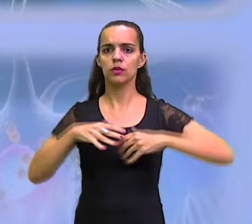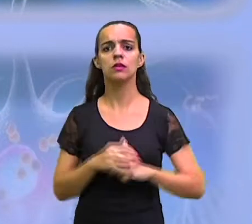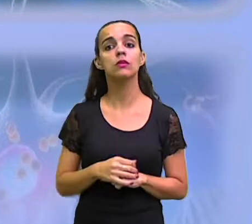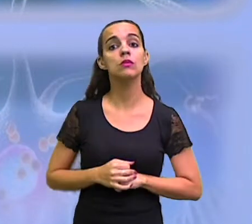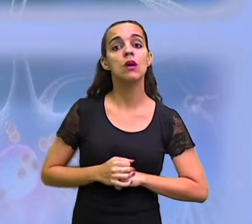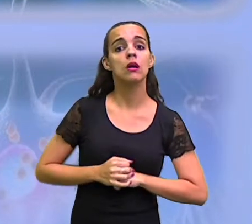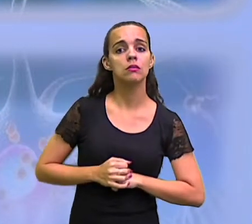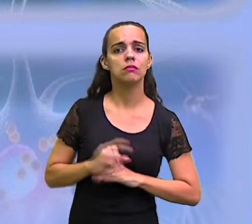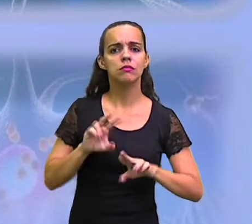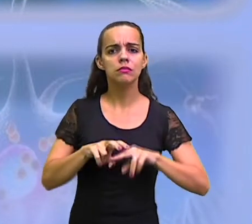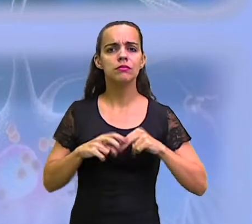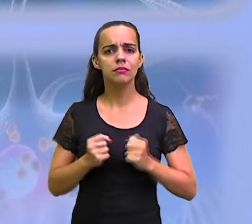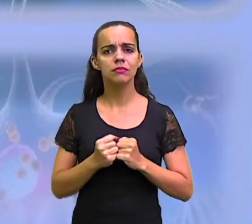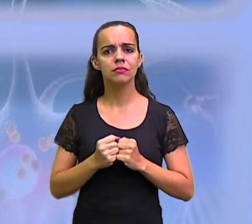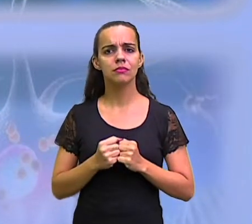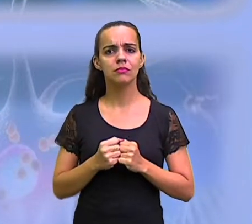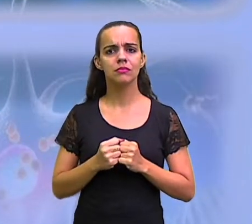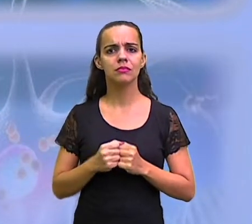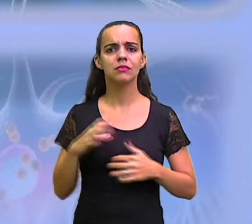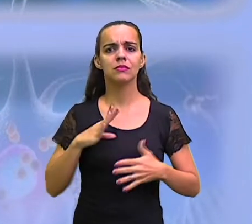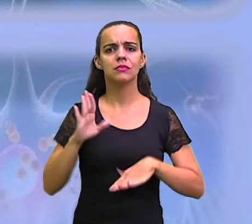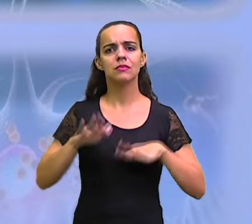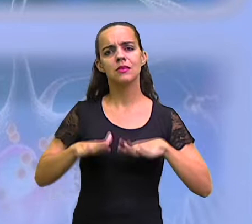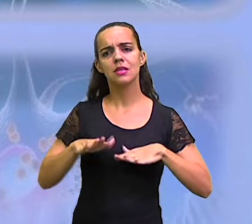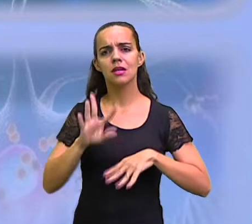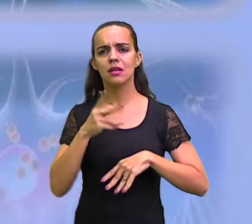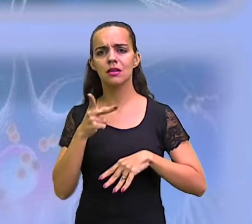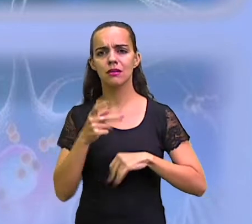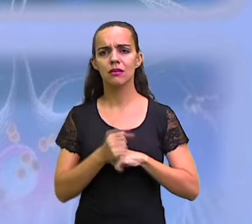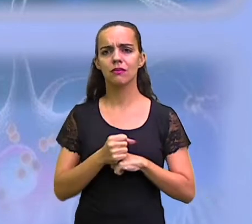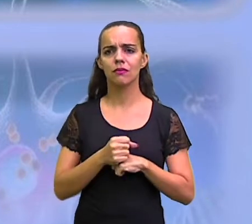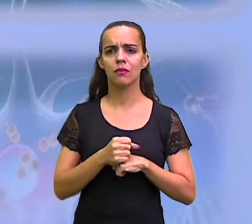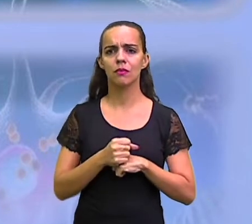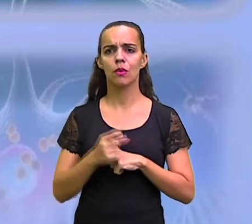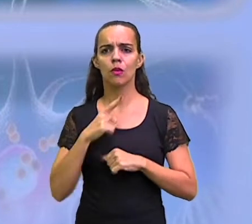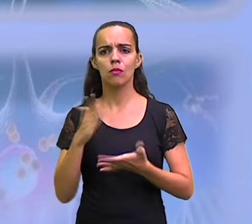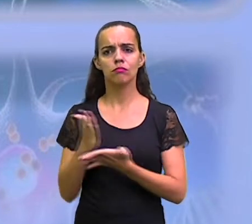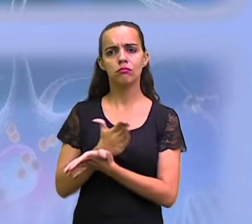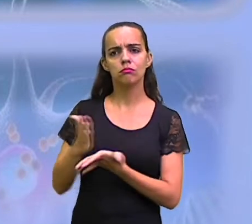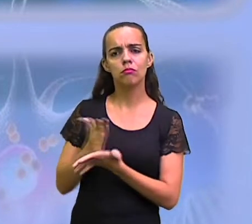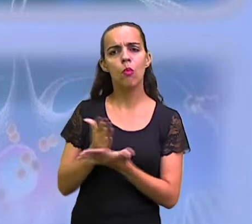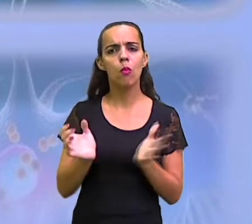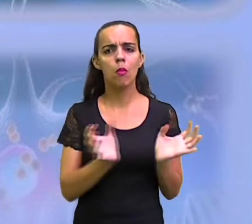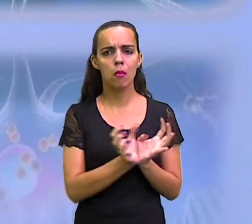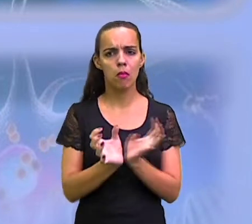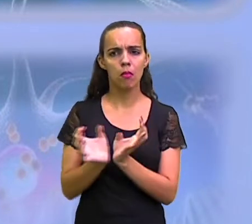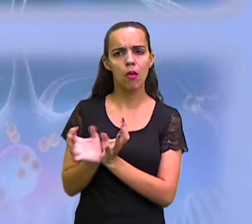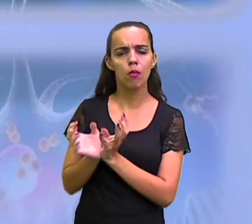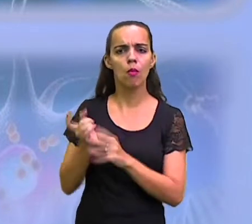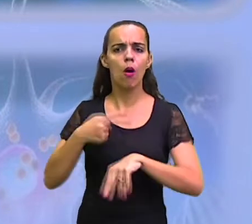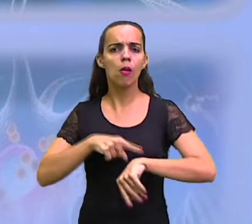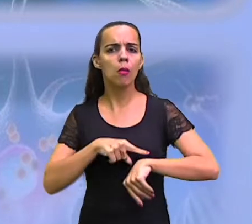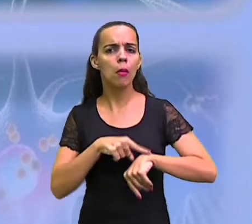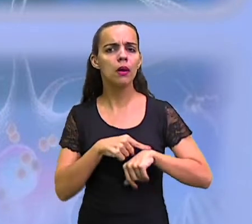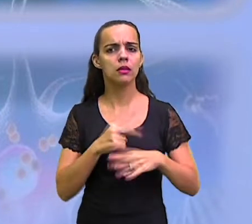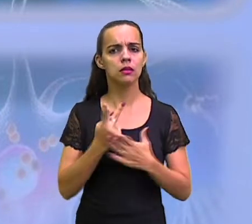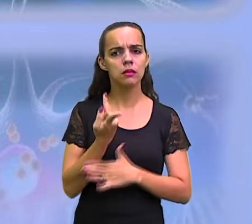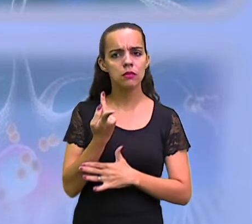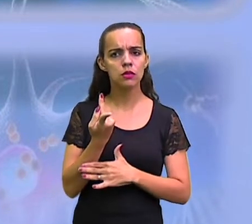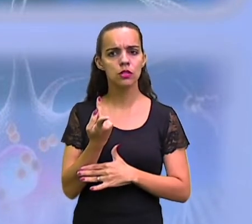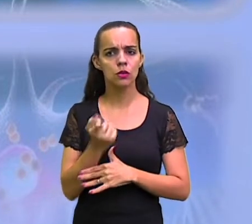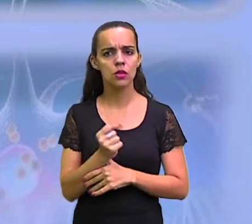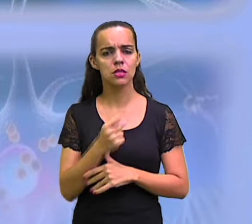Quando acontece de uma certa maneira, né, em algum momento, alguma